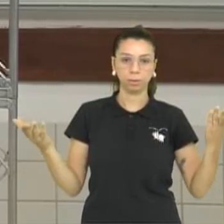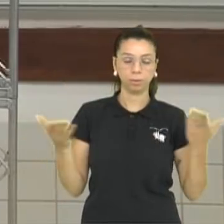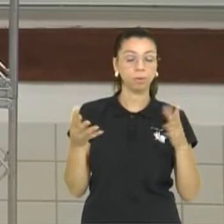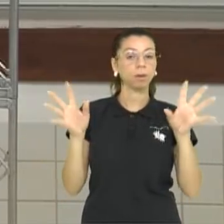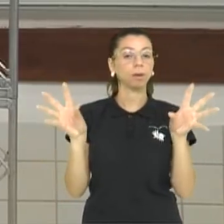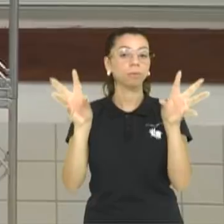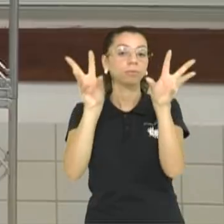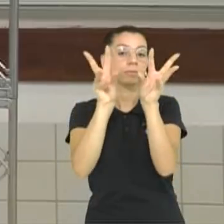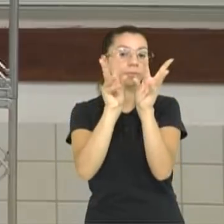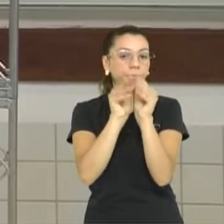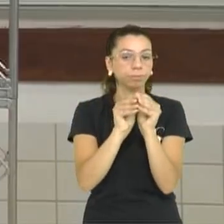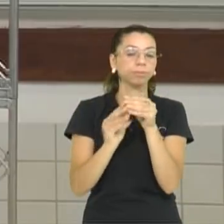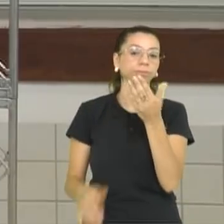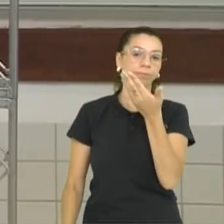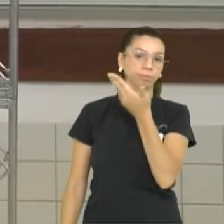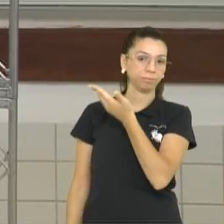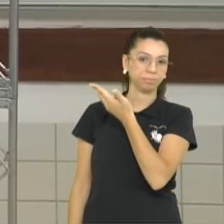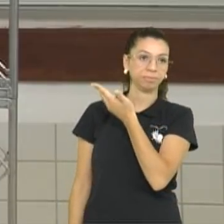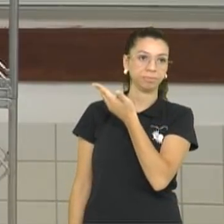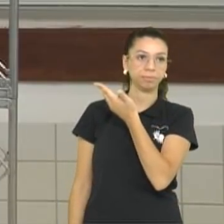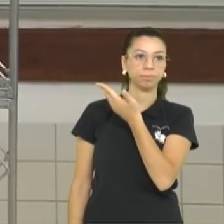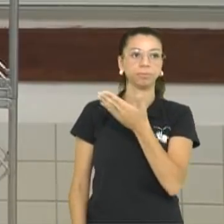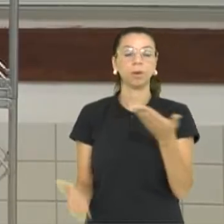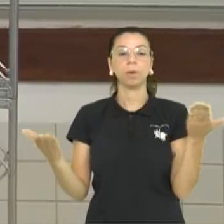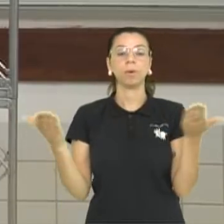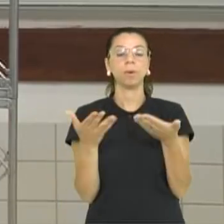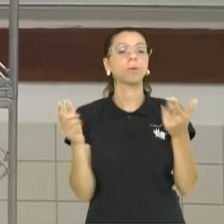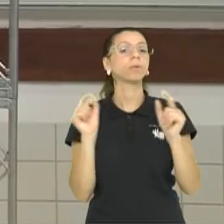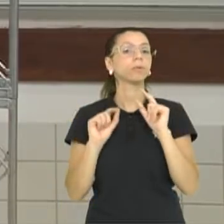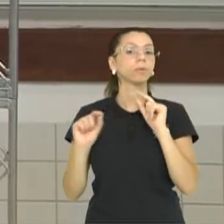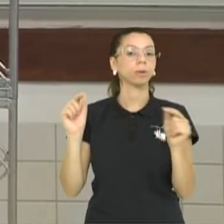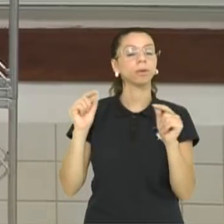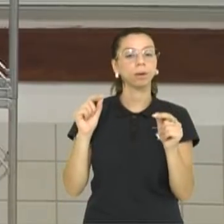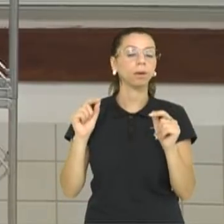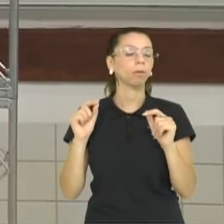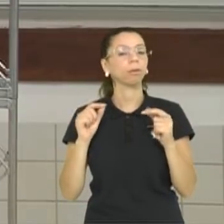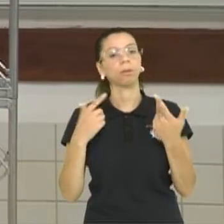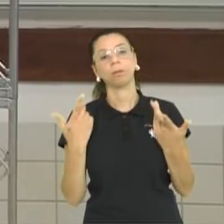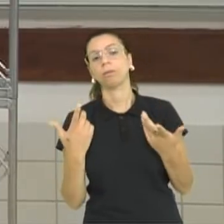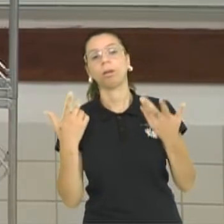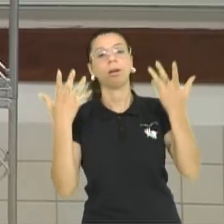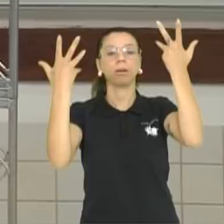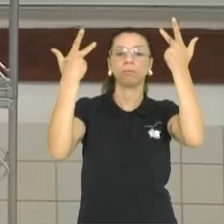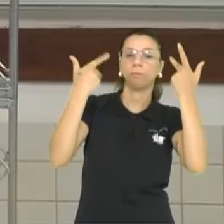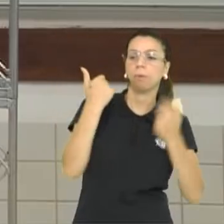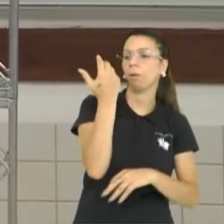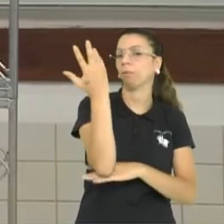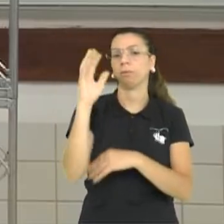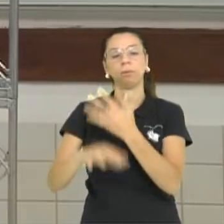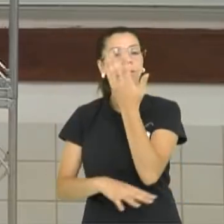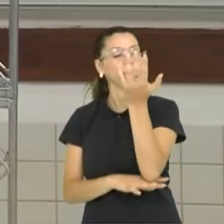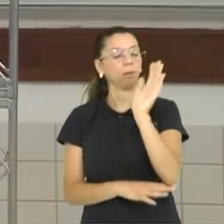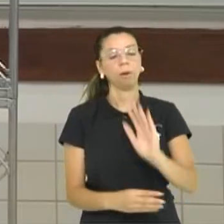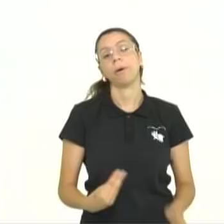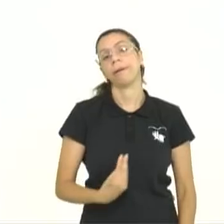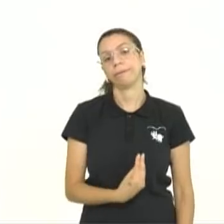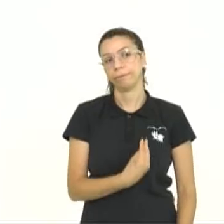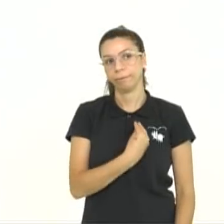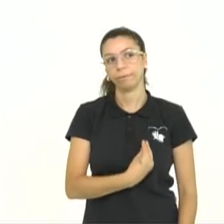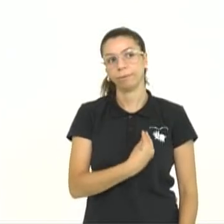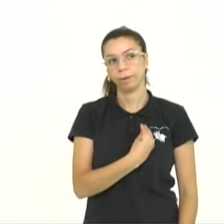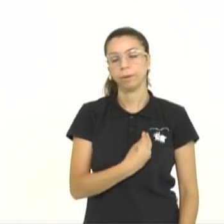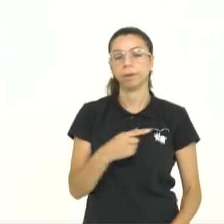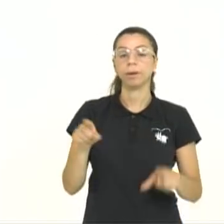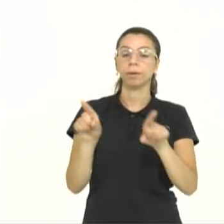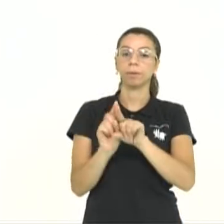Simplificadas neste material. Então, hoje nós falamos sobre seres vivos. Não importa se é animal ou vegetal. Todos são formados